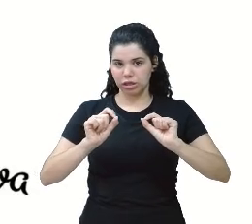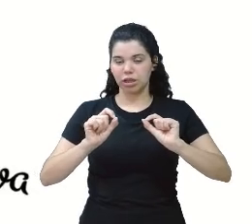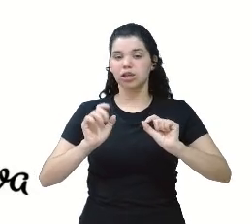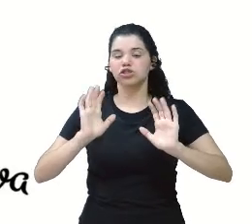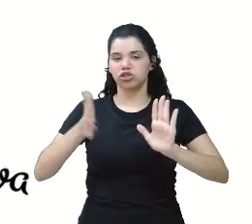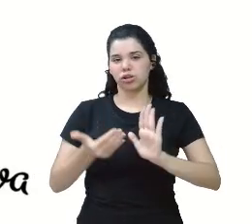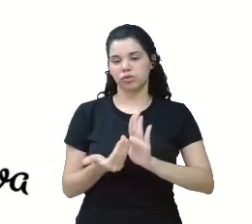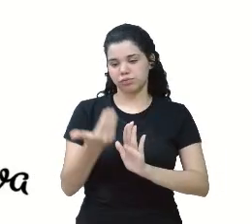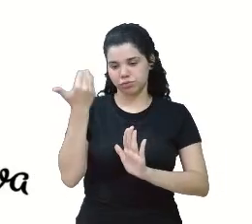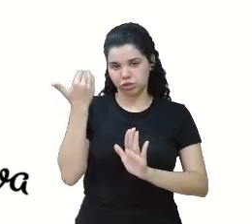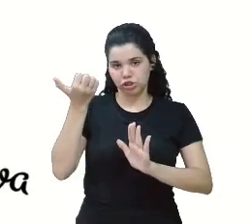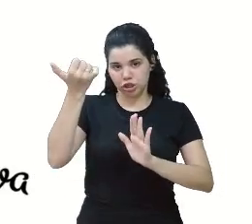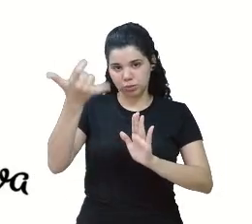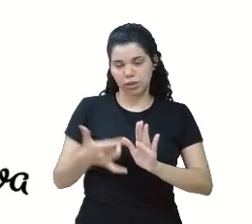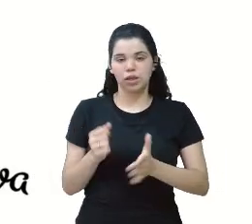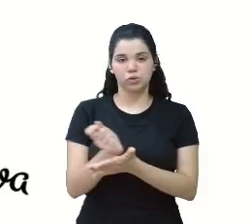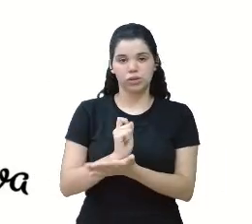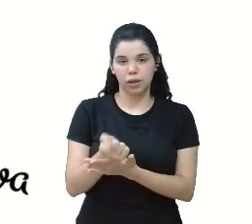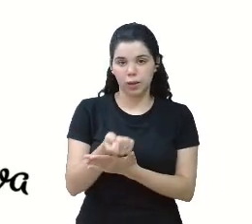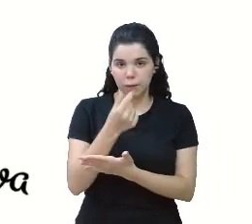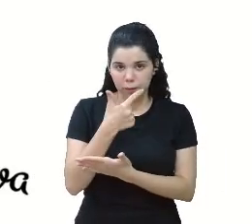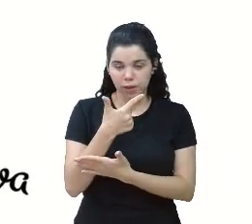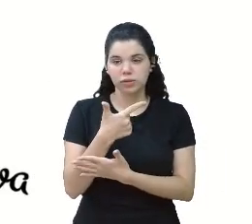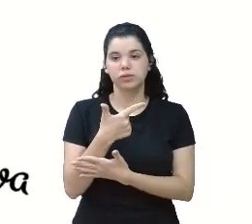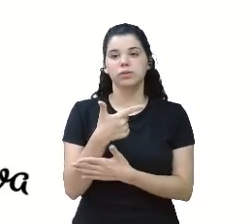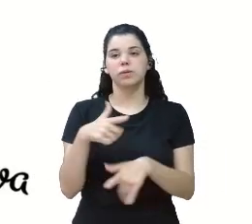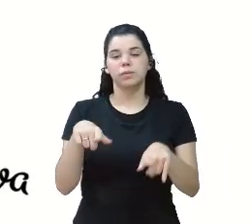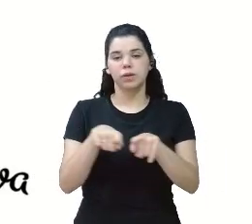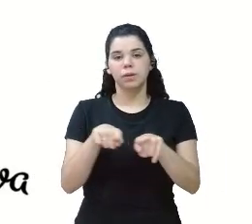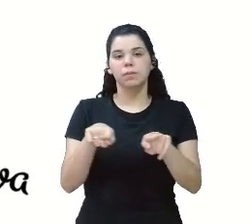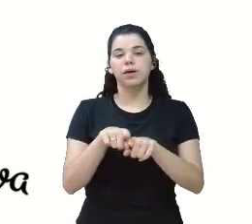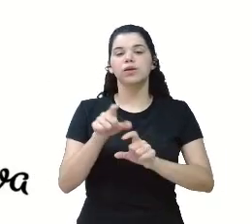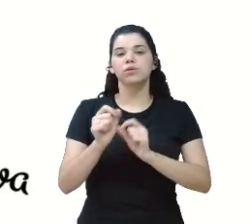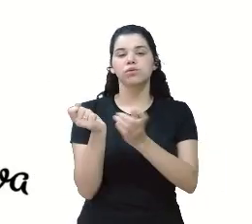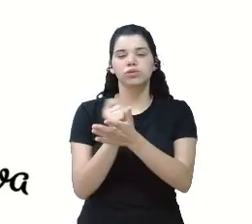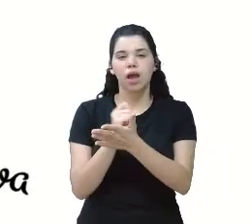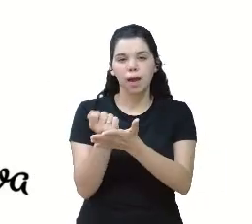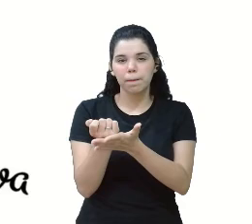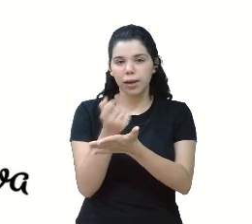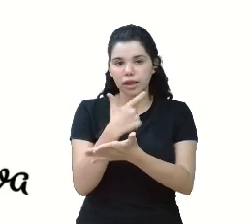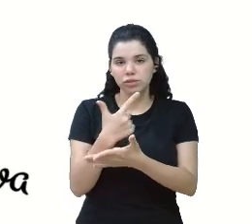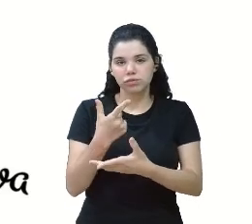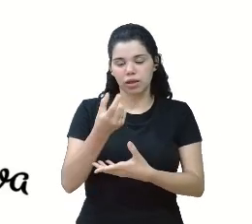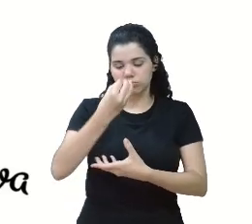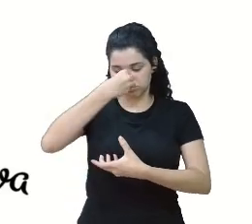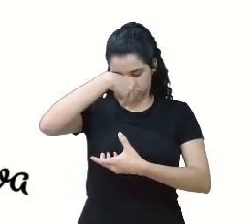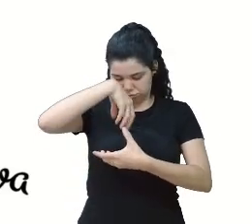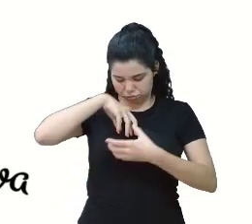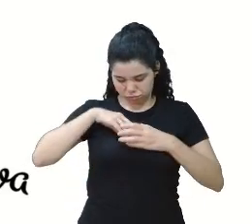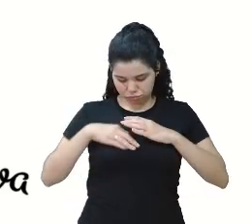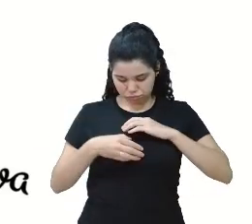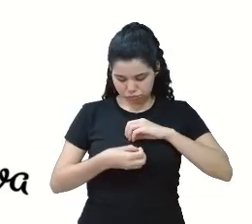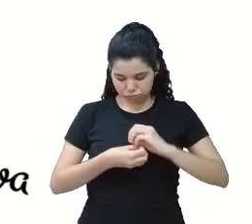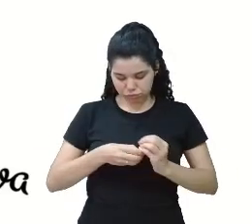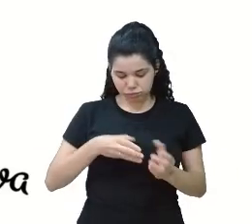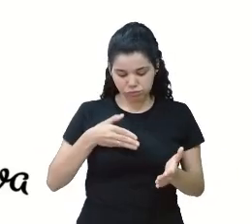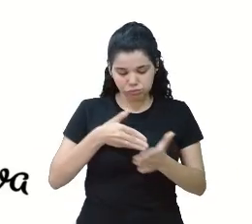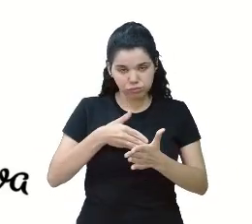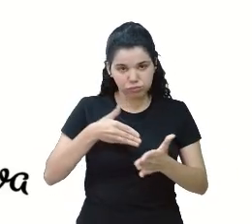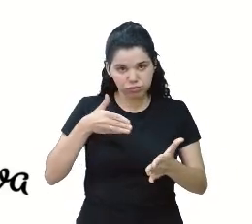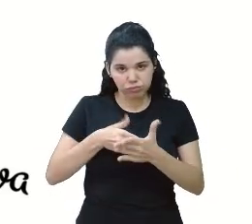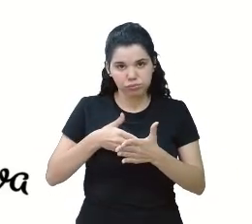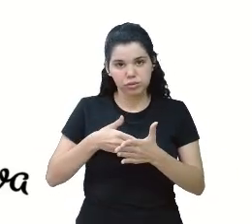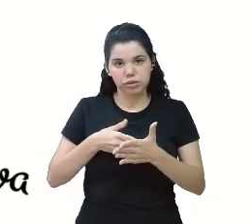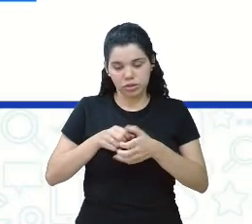aulas anteriores, com medicamentos, os antirretrovirais, e esses medicamentos vão atuar impedindo que o HIV